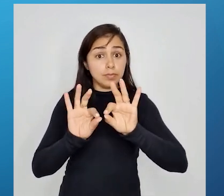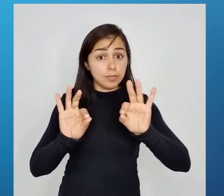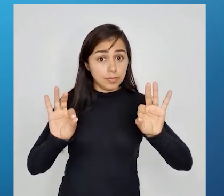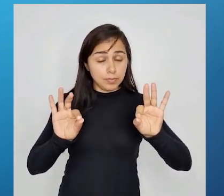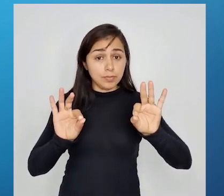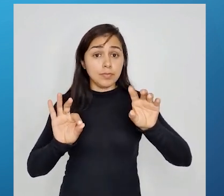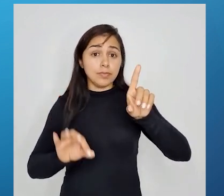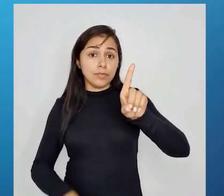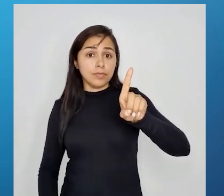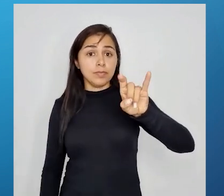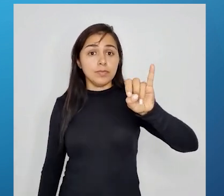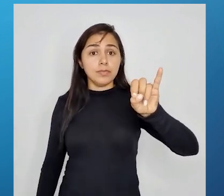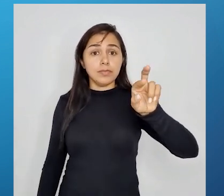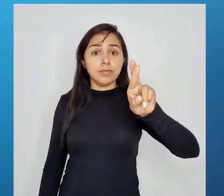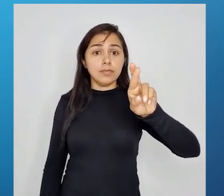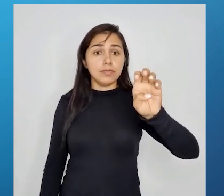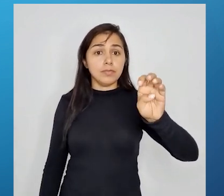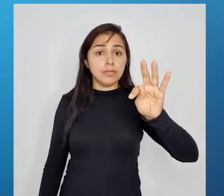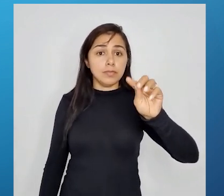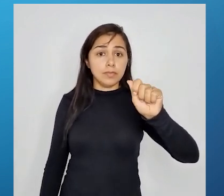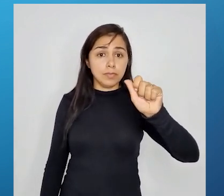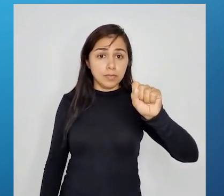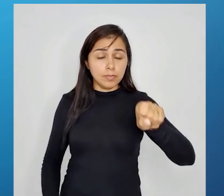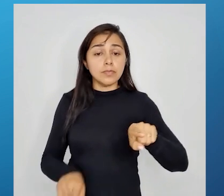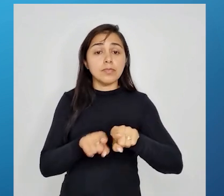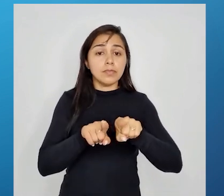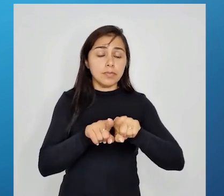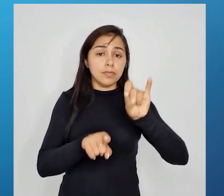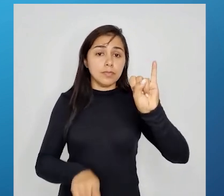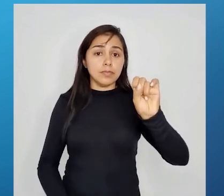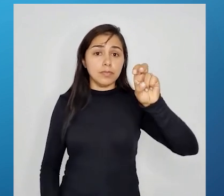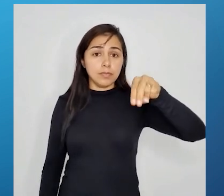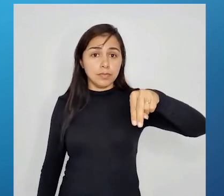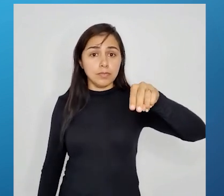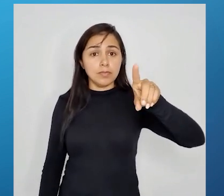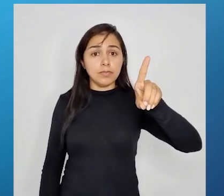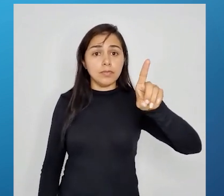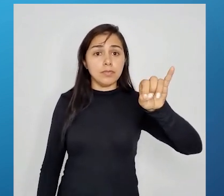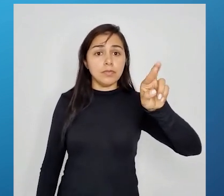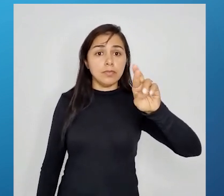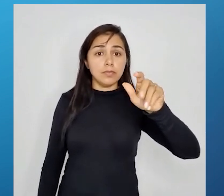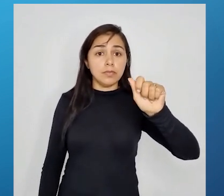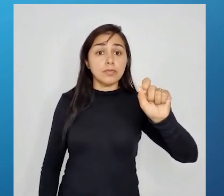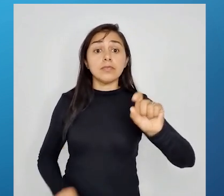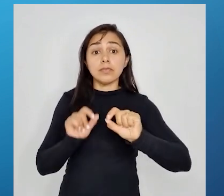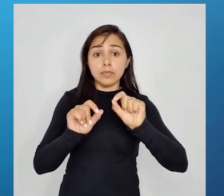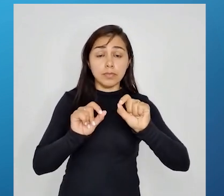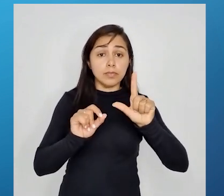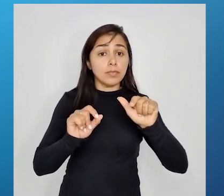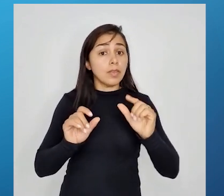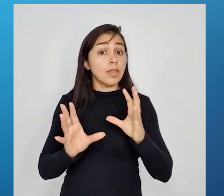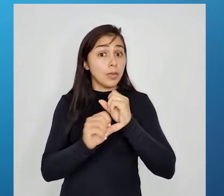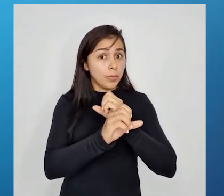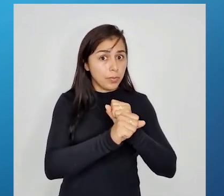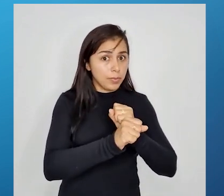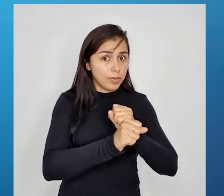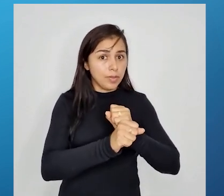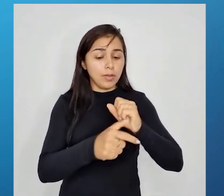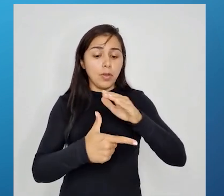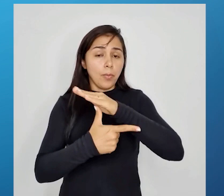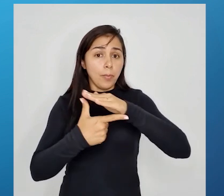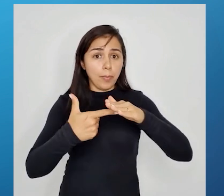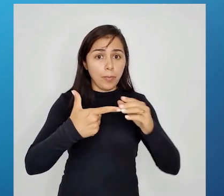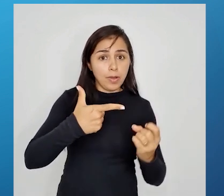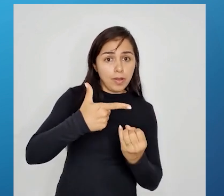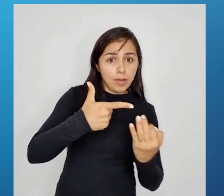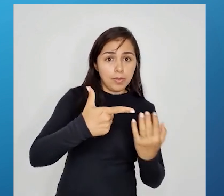E diretamente do Teorema de Pitágoras, que utiliza apenas as medidas dos lados dos triângulos retângulos.